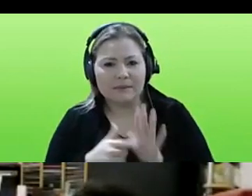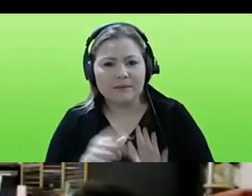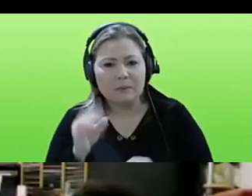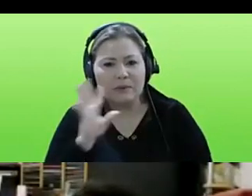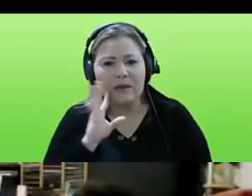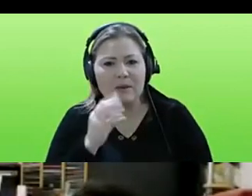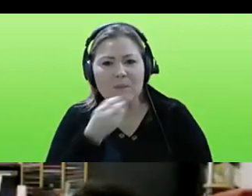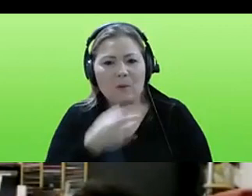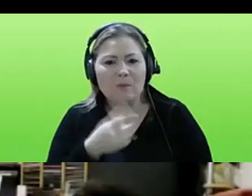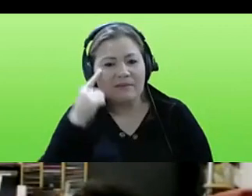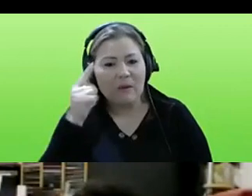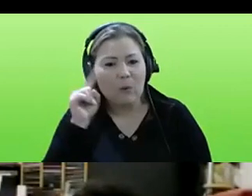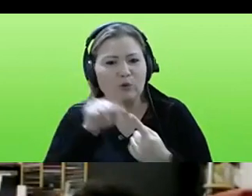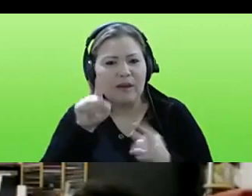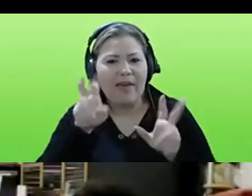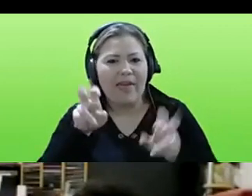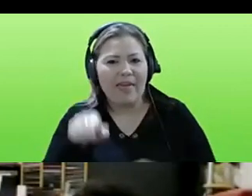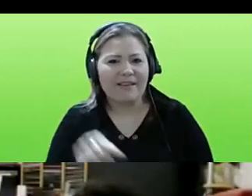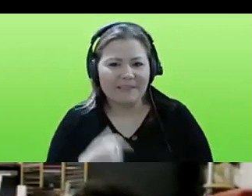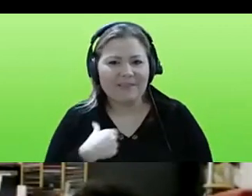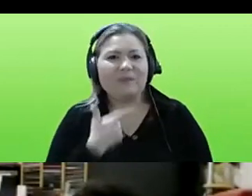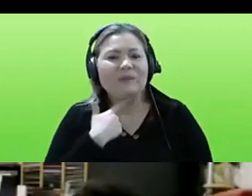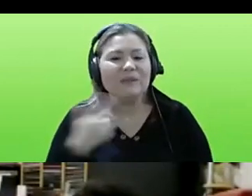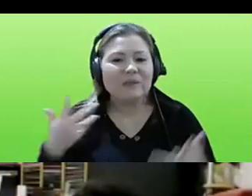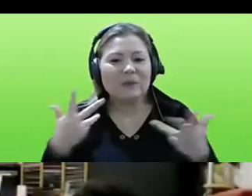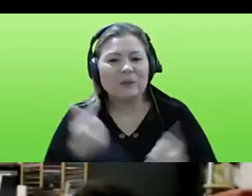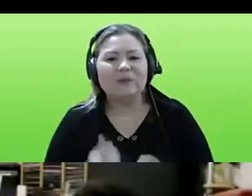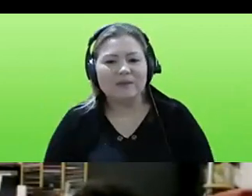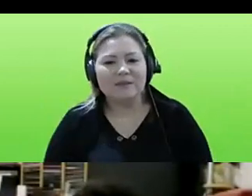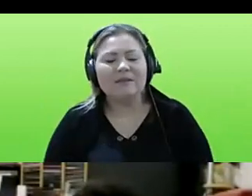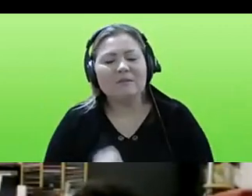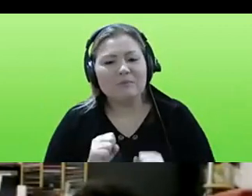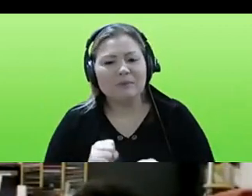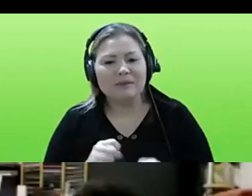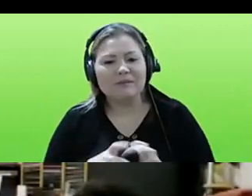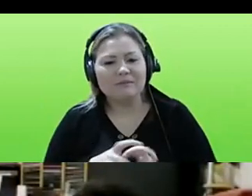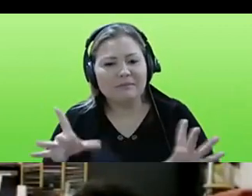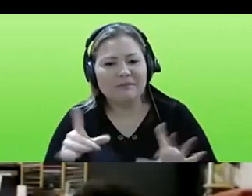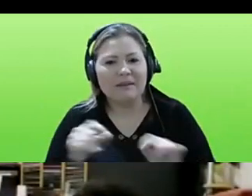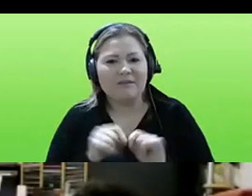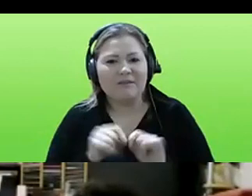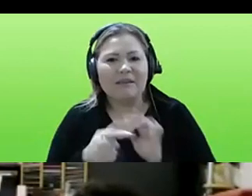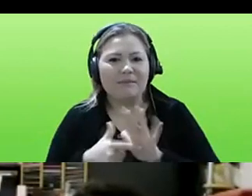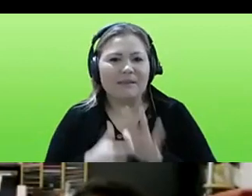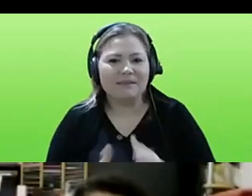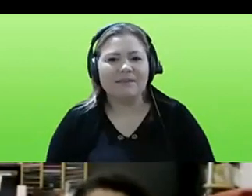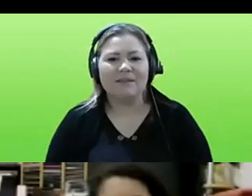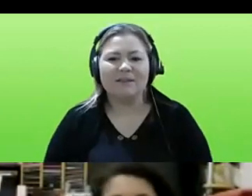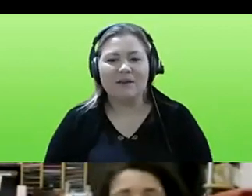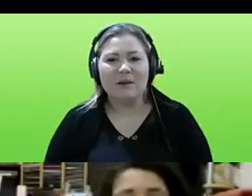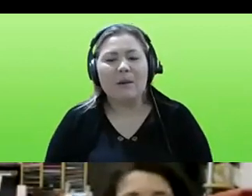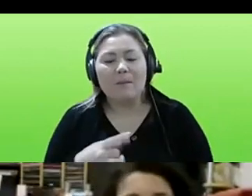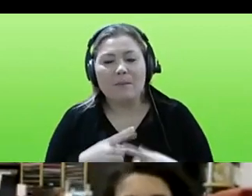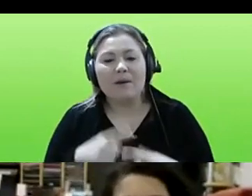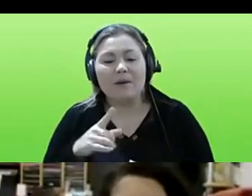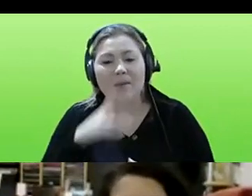é exatamente essa. Nós gostaríamos que todo mundo pudesse se dispor a fazer apresentações, porque o